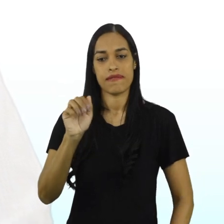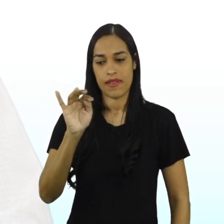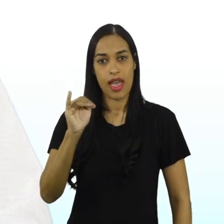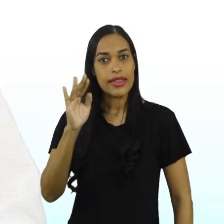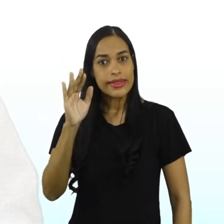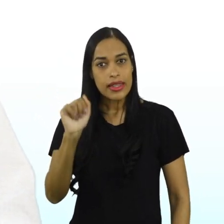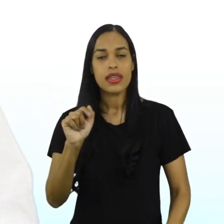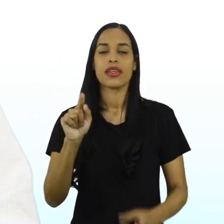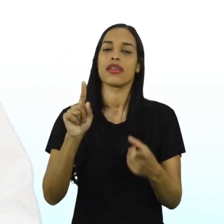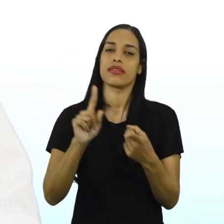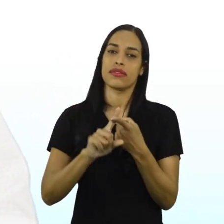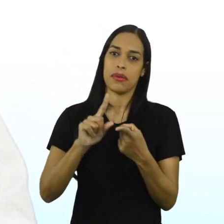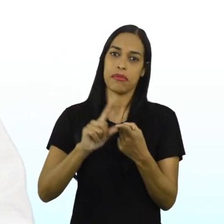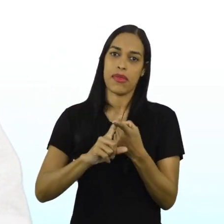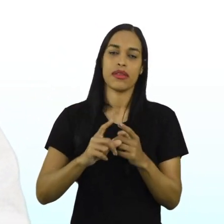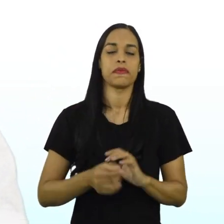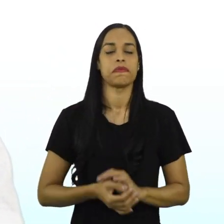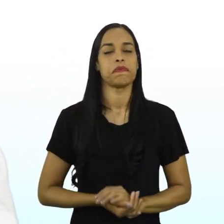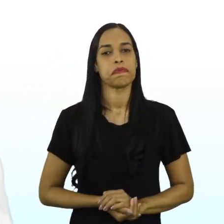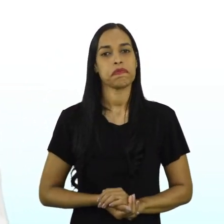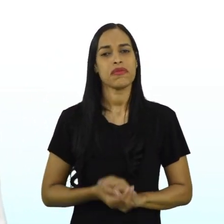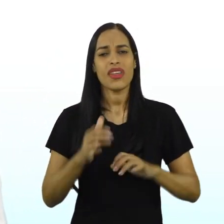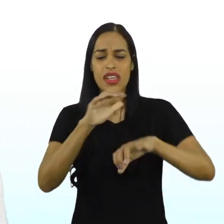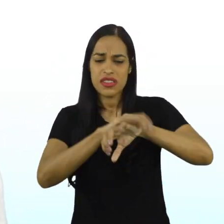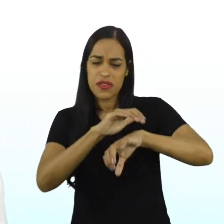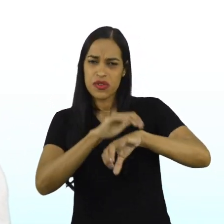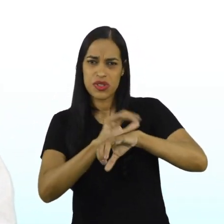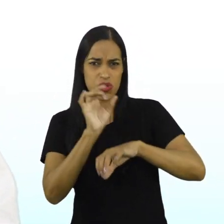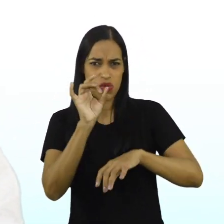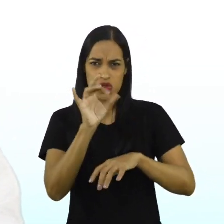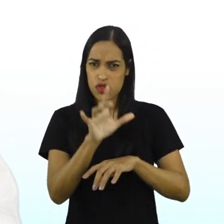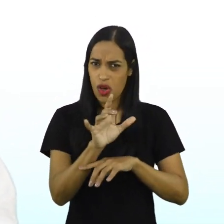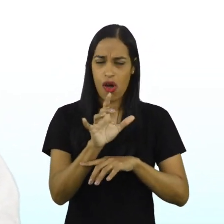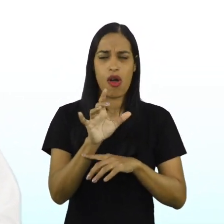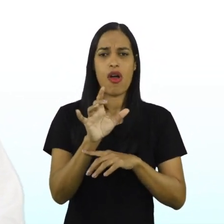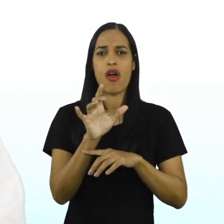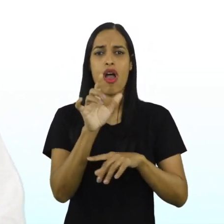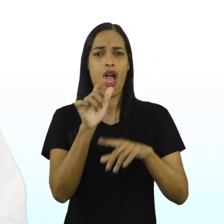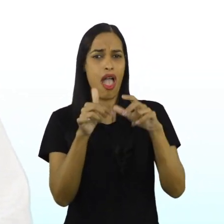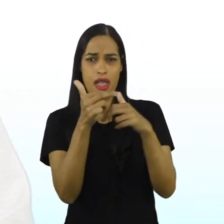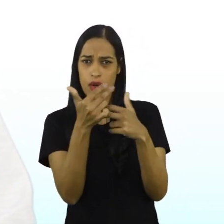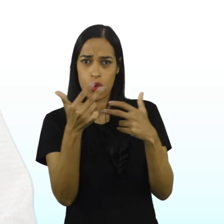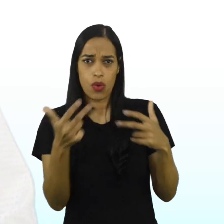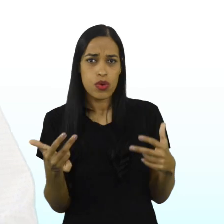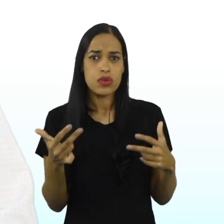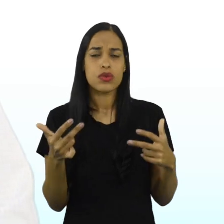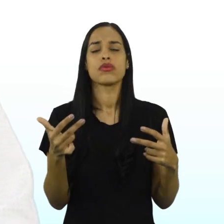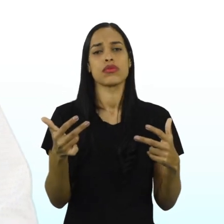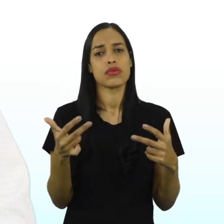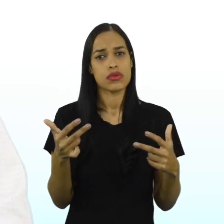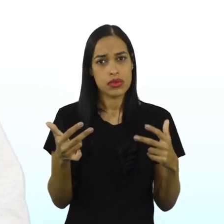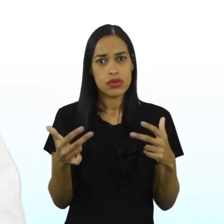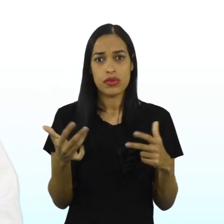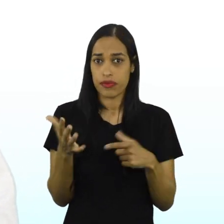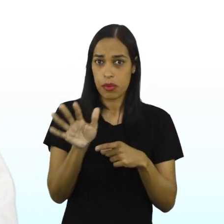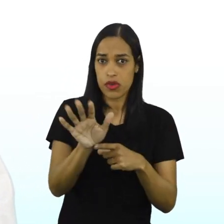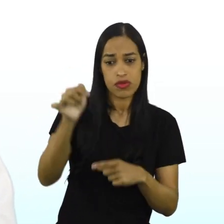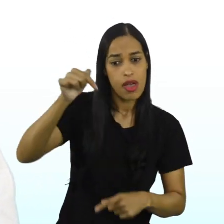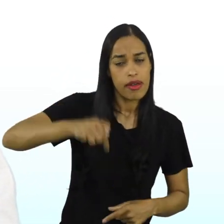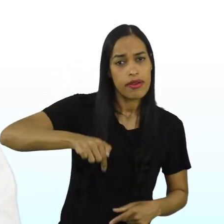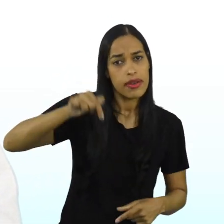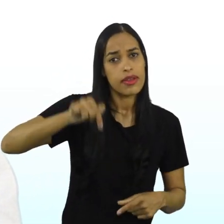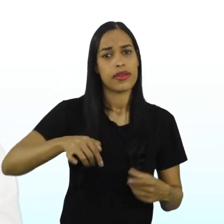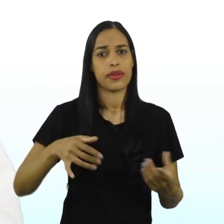também. Professor, a função fática só aparece em recursos, né? Esses recursos que foram mostrados